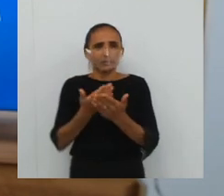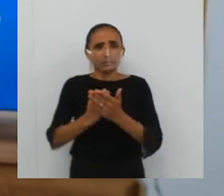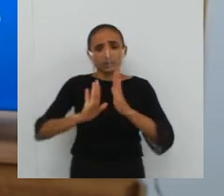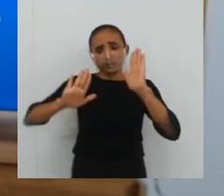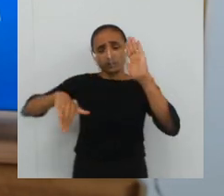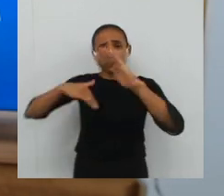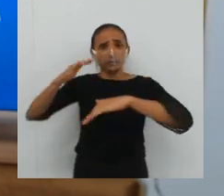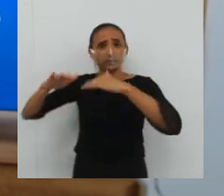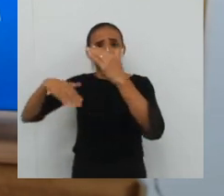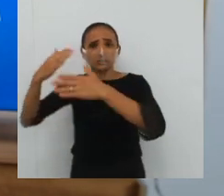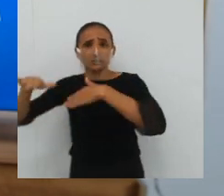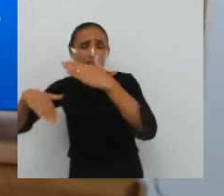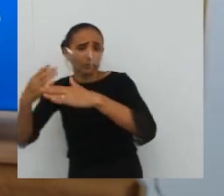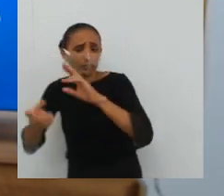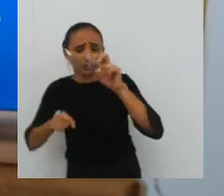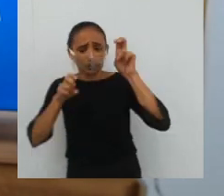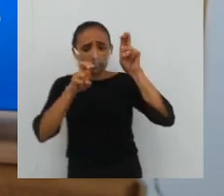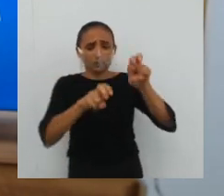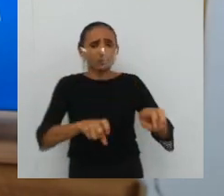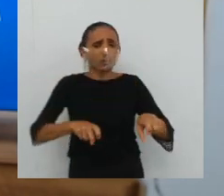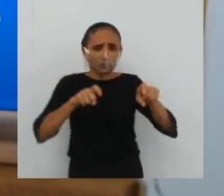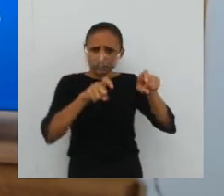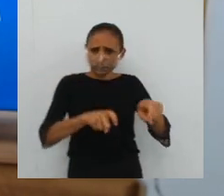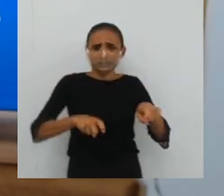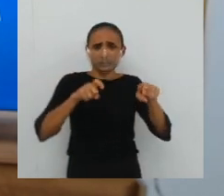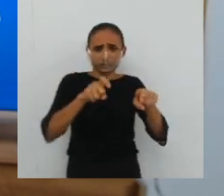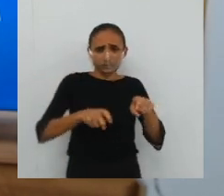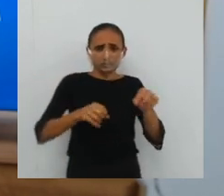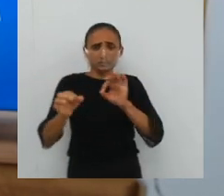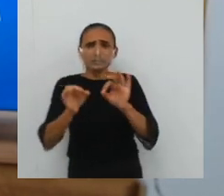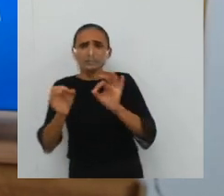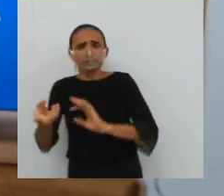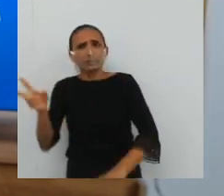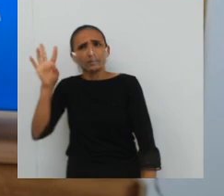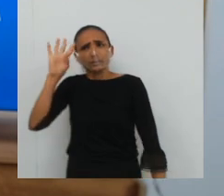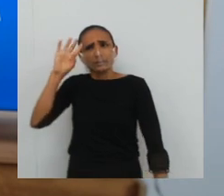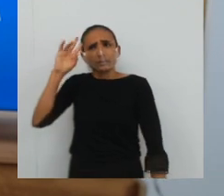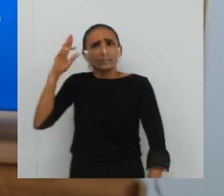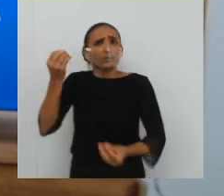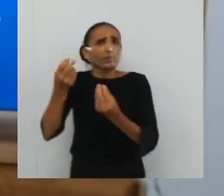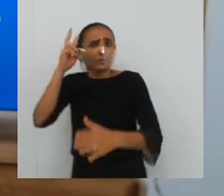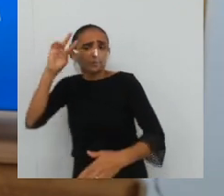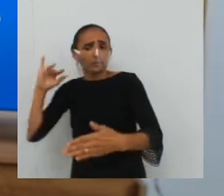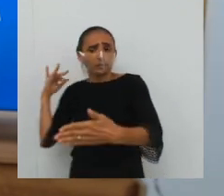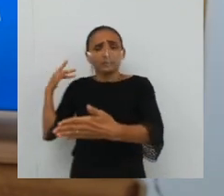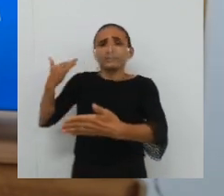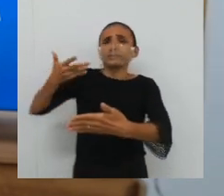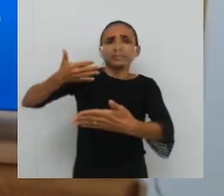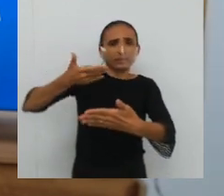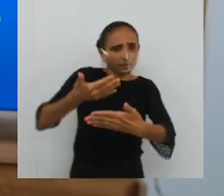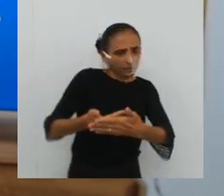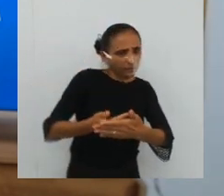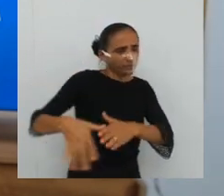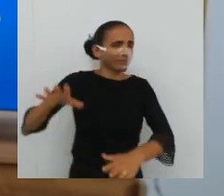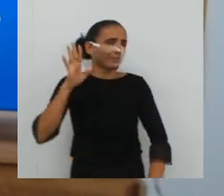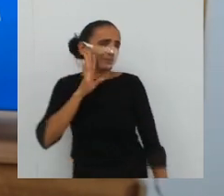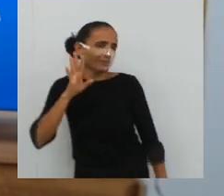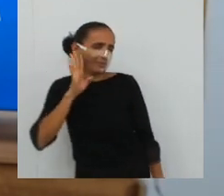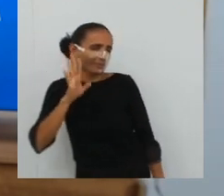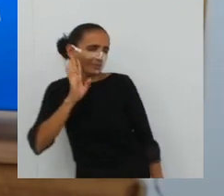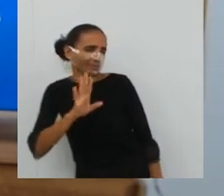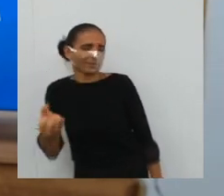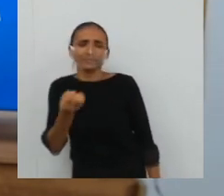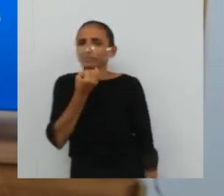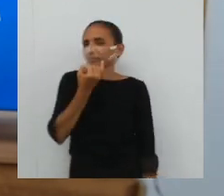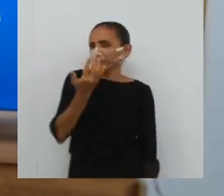de produção agrícola e fazer um levantamento histórico sobre a origem da agricultura. Tá certo? Então isso é muito legal, muito interessante, porque